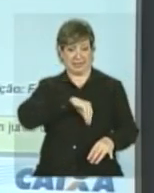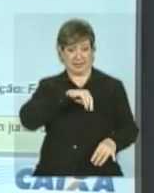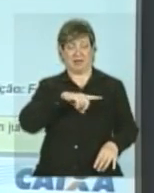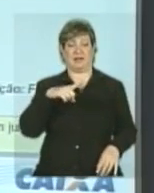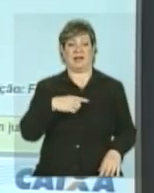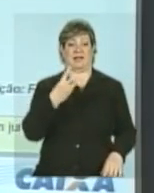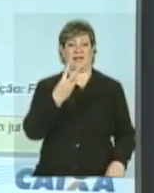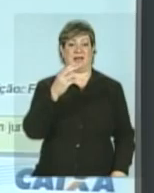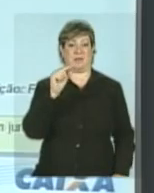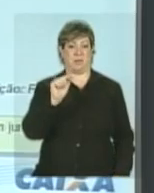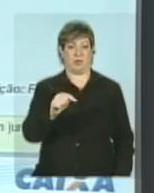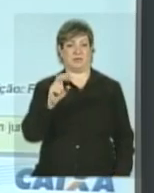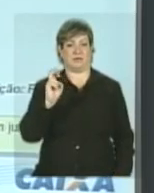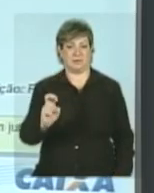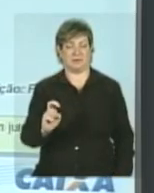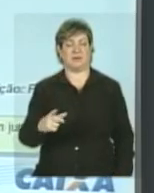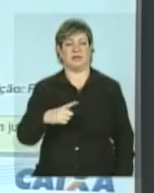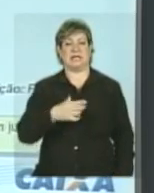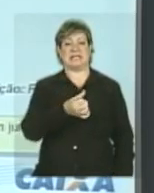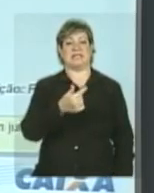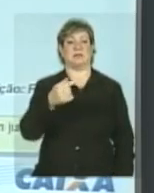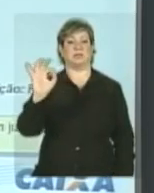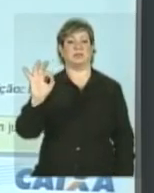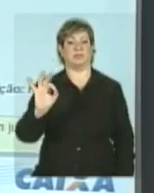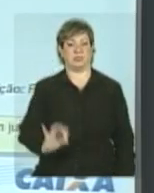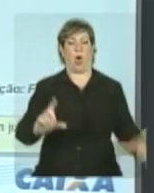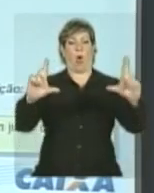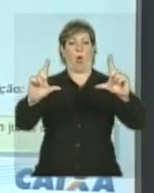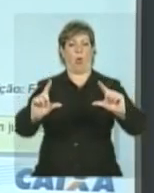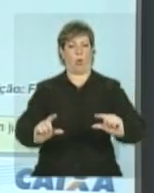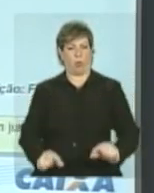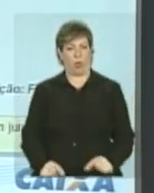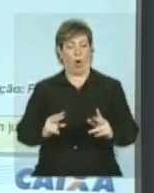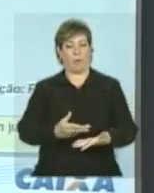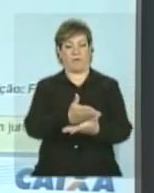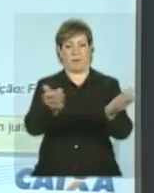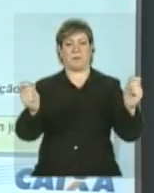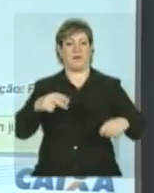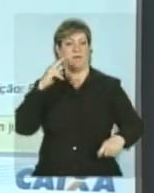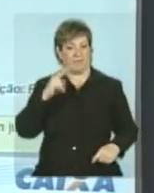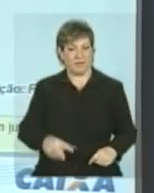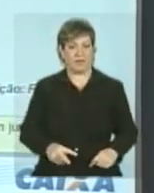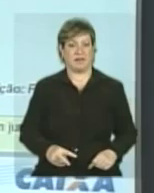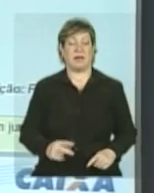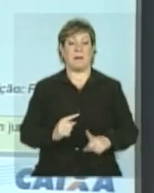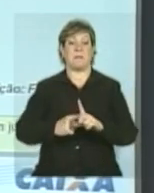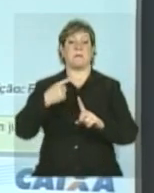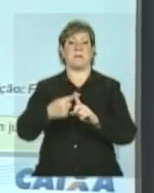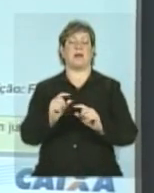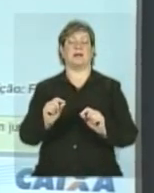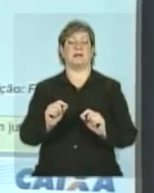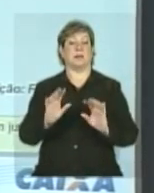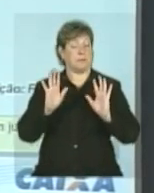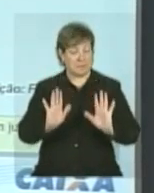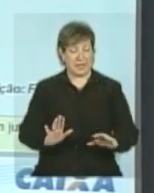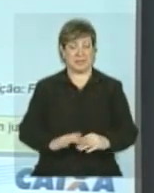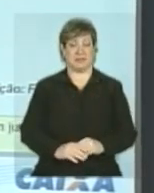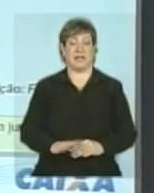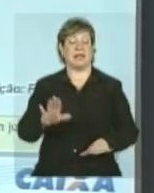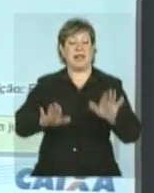3,5%, 67% de redução, como vocês podem ver, mas, a depender do